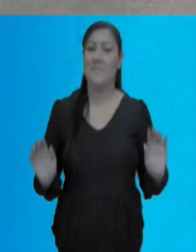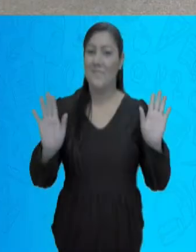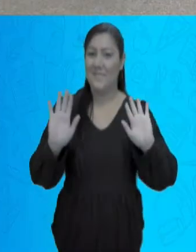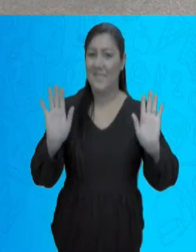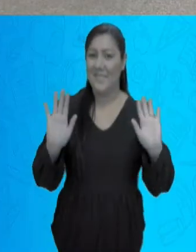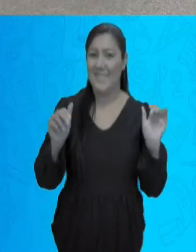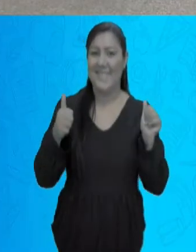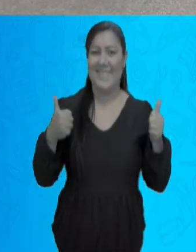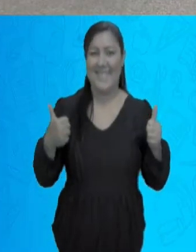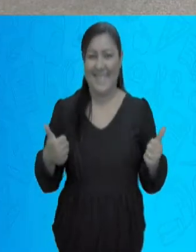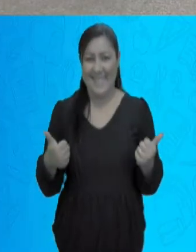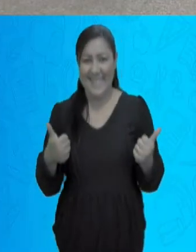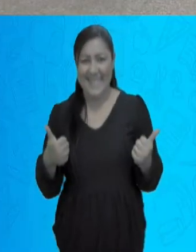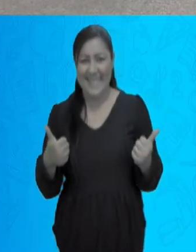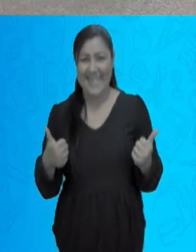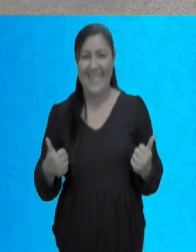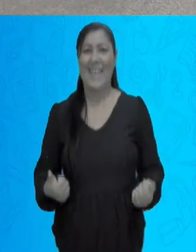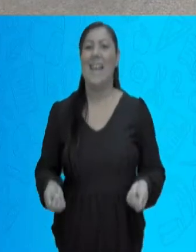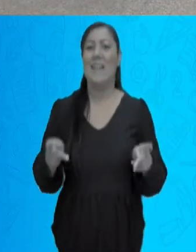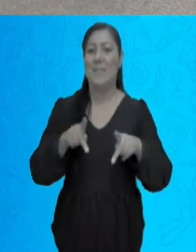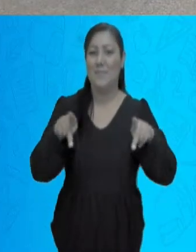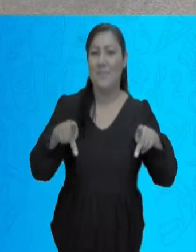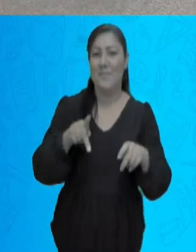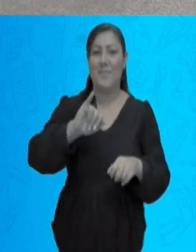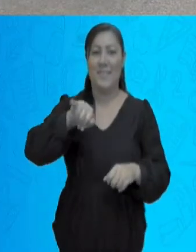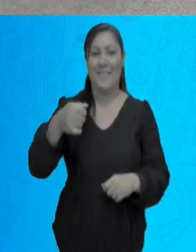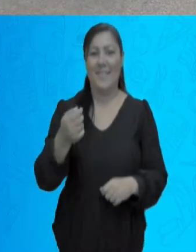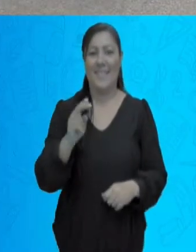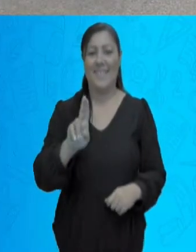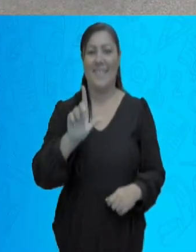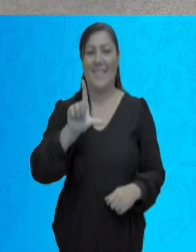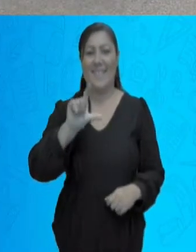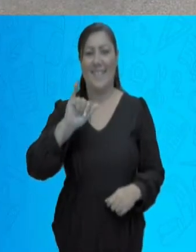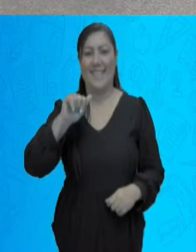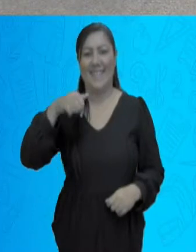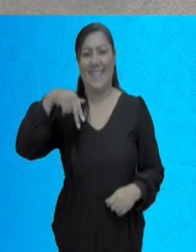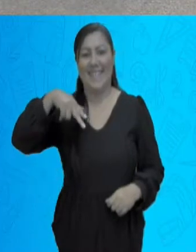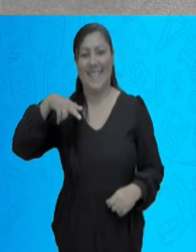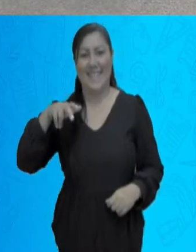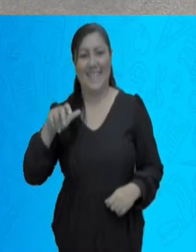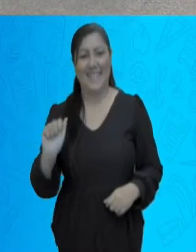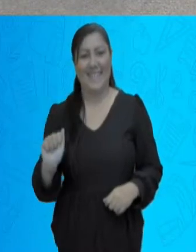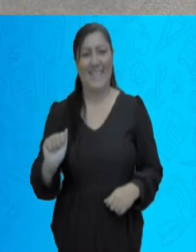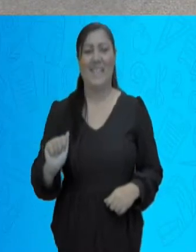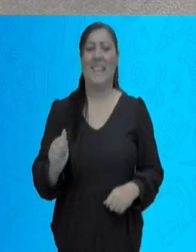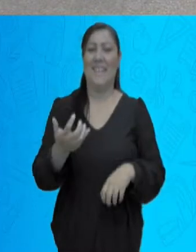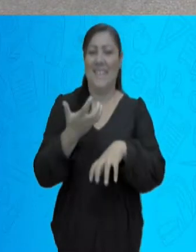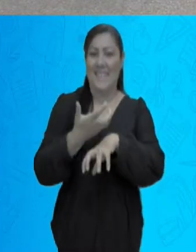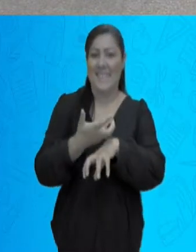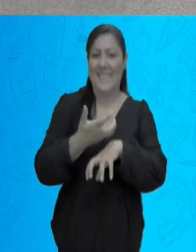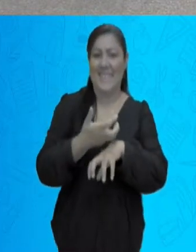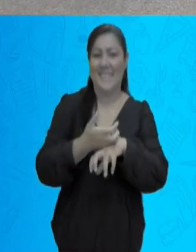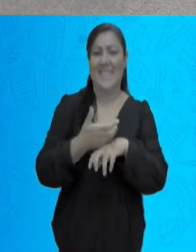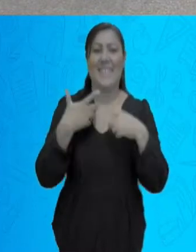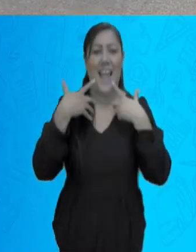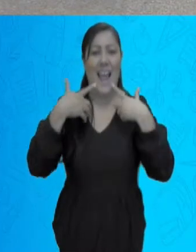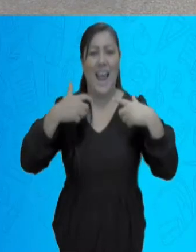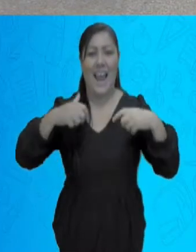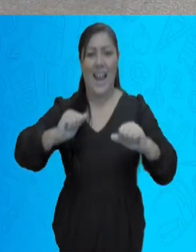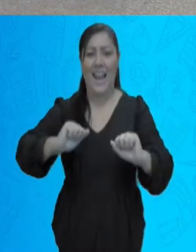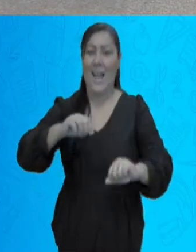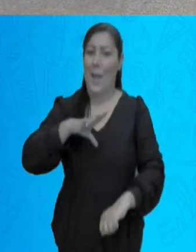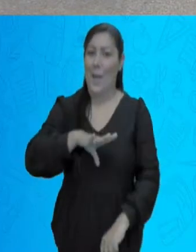Olá, estudantes! Eu sou a professora Juliana. Iniciaremos a aula de língua